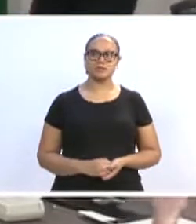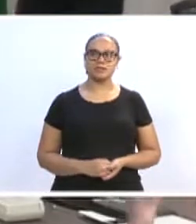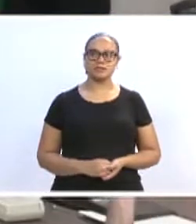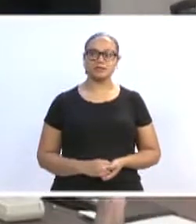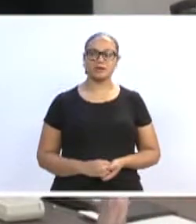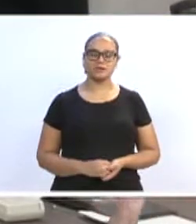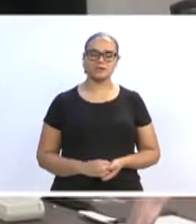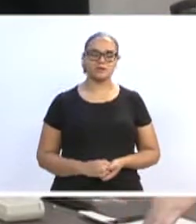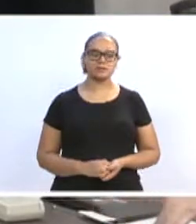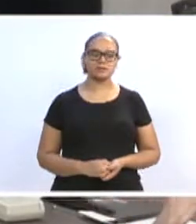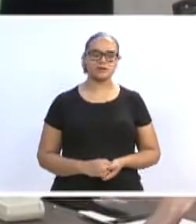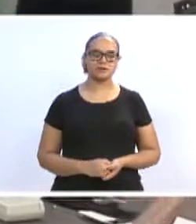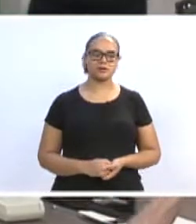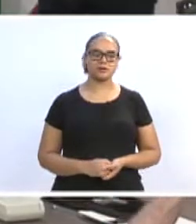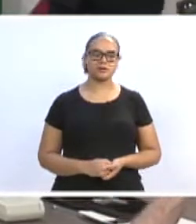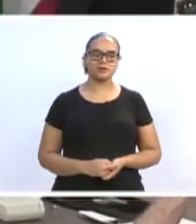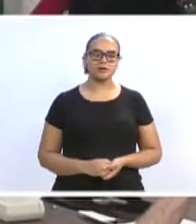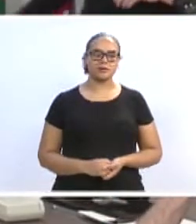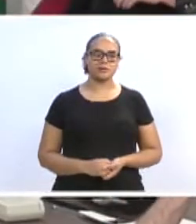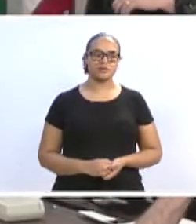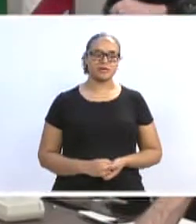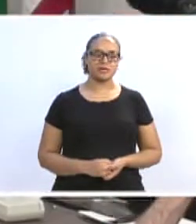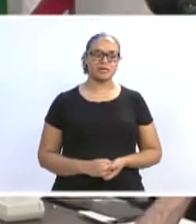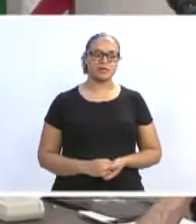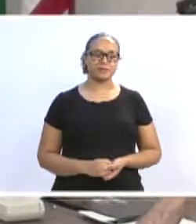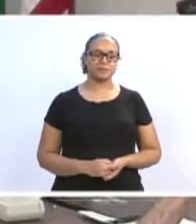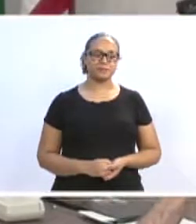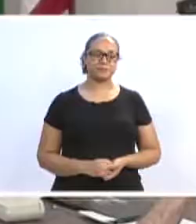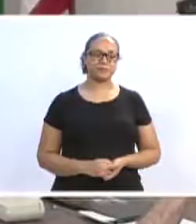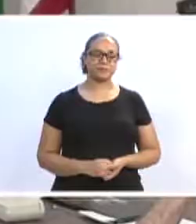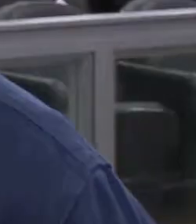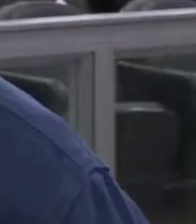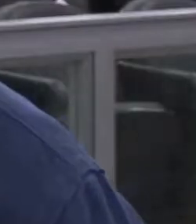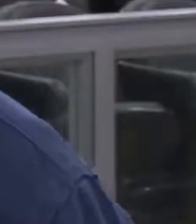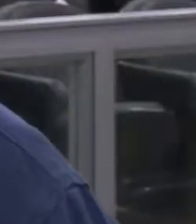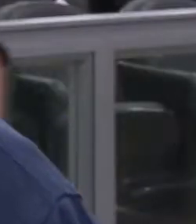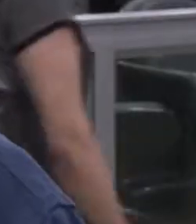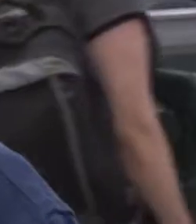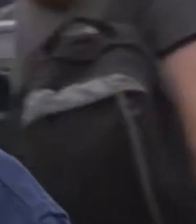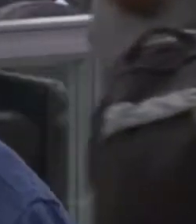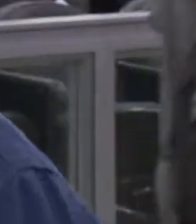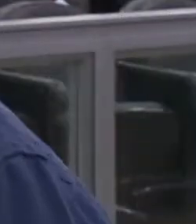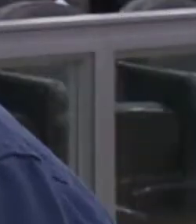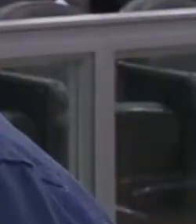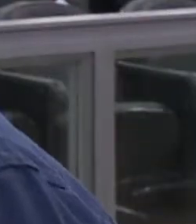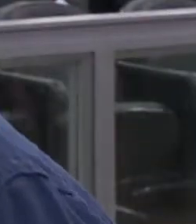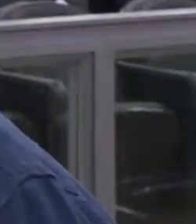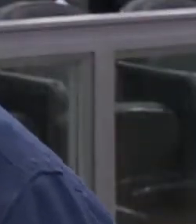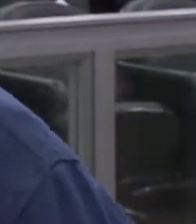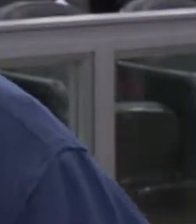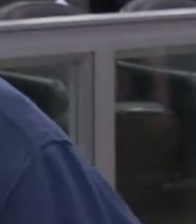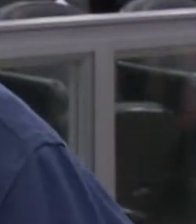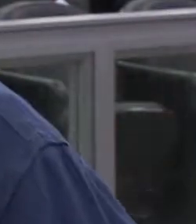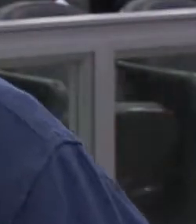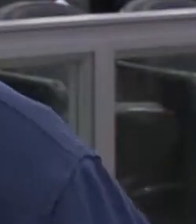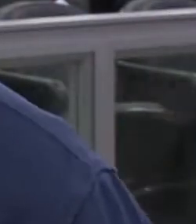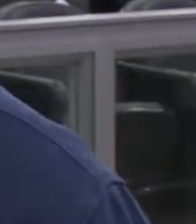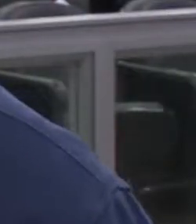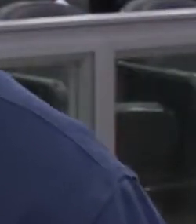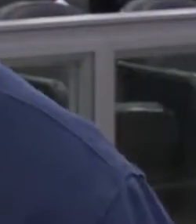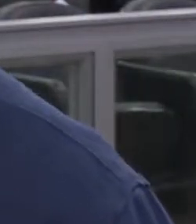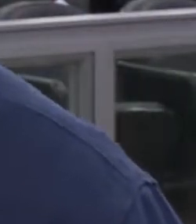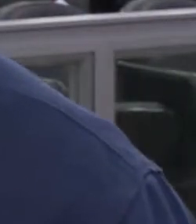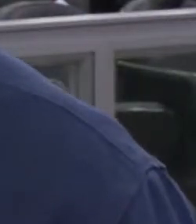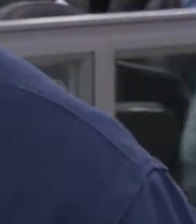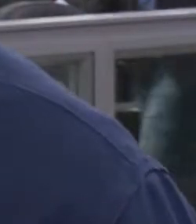homenagem à empresa pública pelos seus 25 anos de fundação. Me recordo ainda quando eu comecei no meu quartinho de casa,